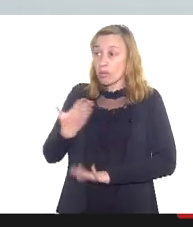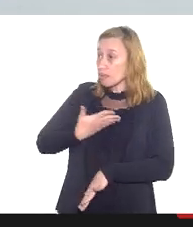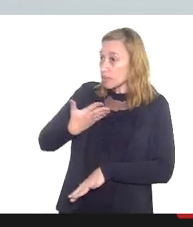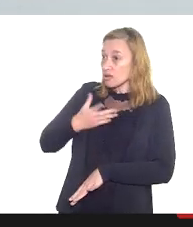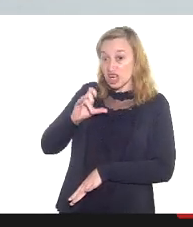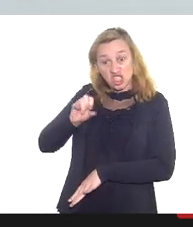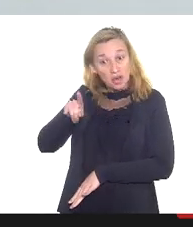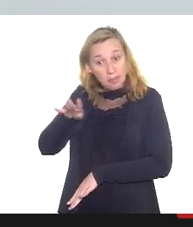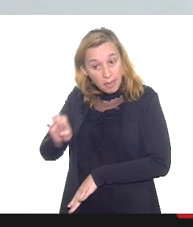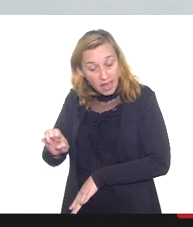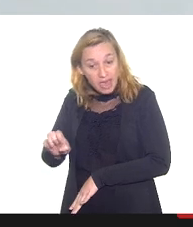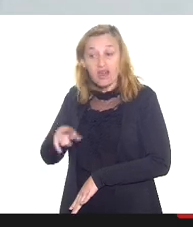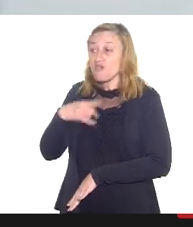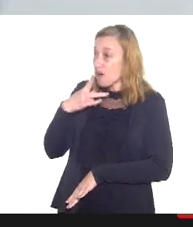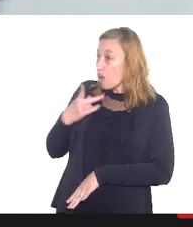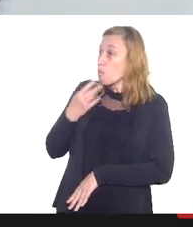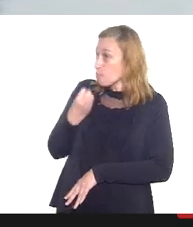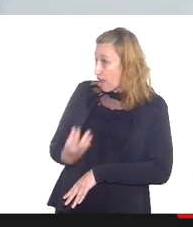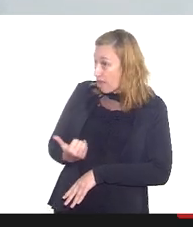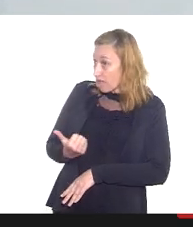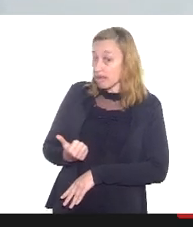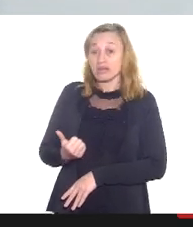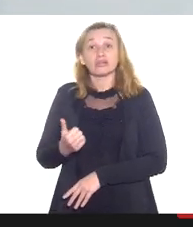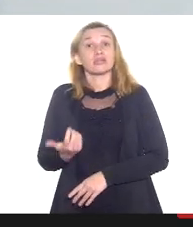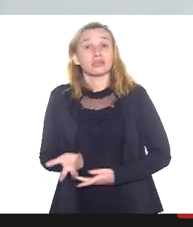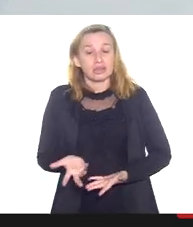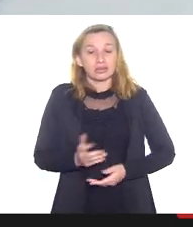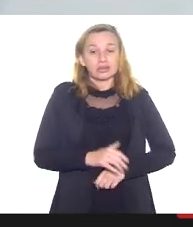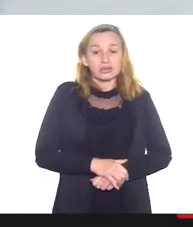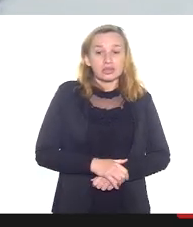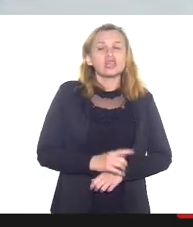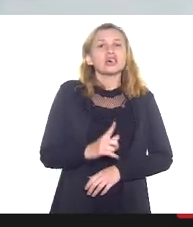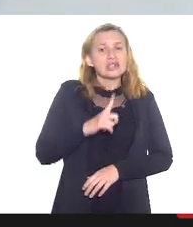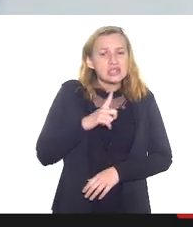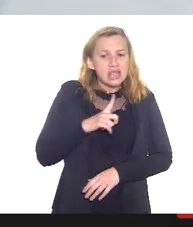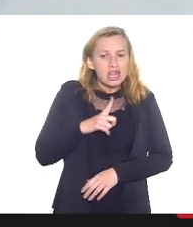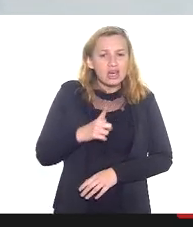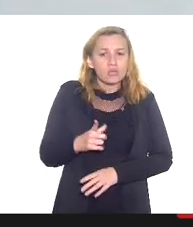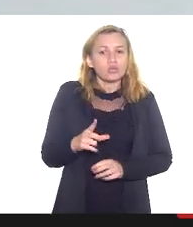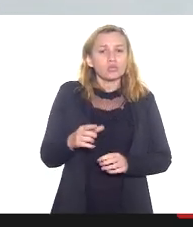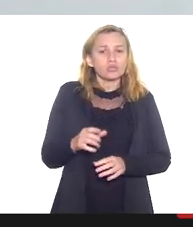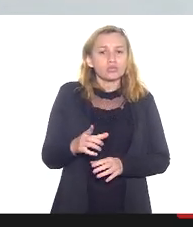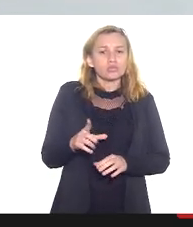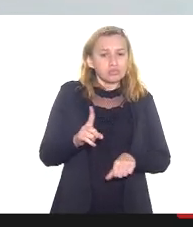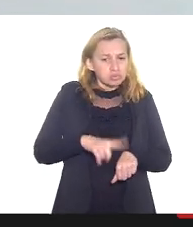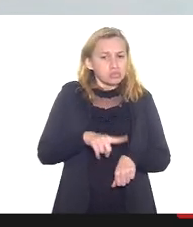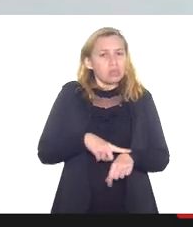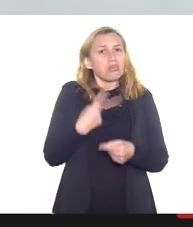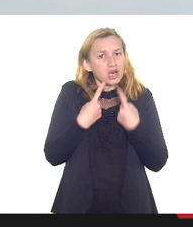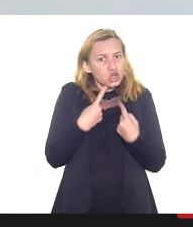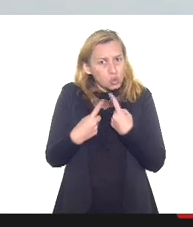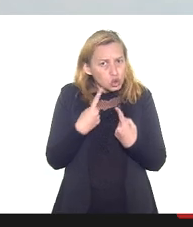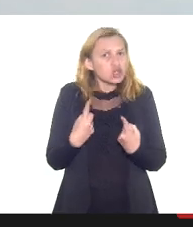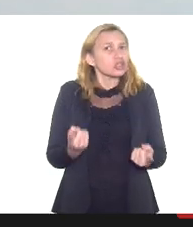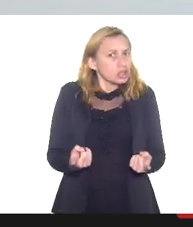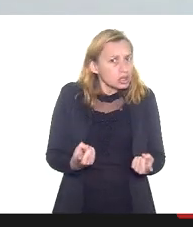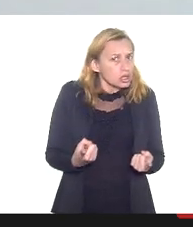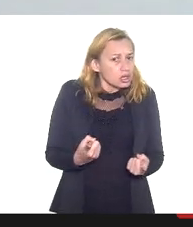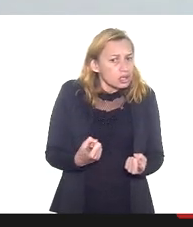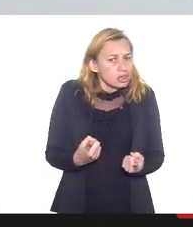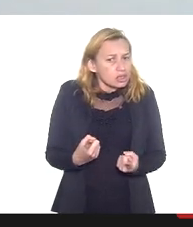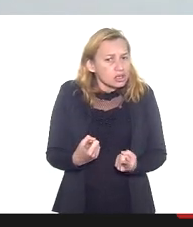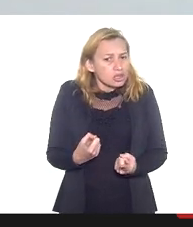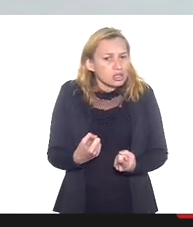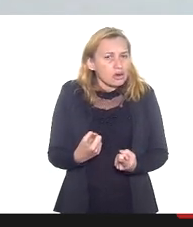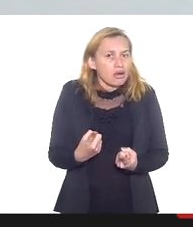bem, e o Madureira também, e que a gente tenha um tempo para realmente discutir isso de uma maneira